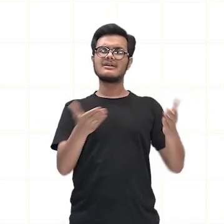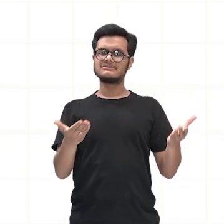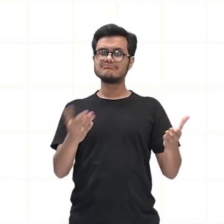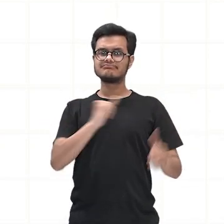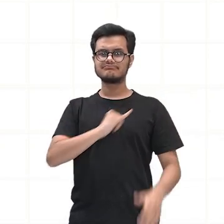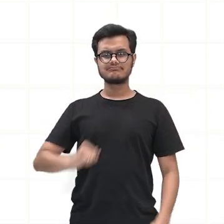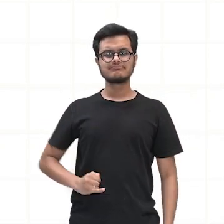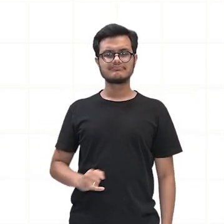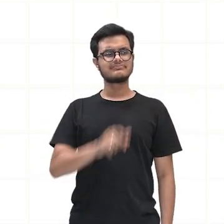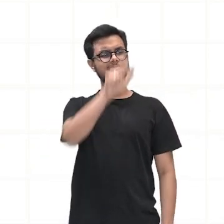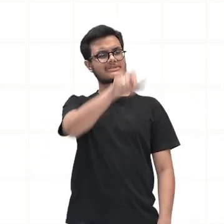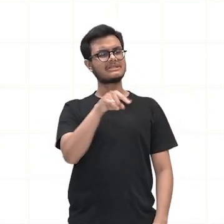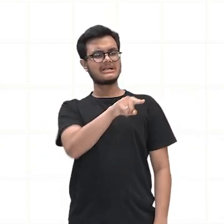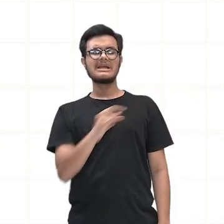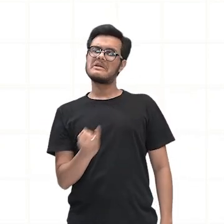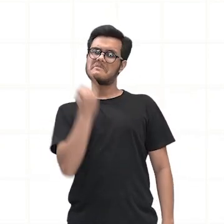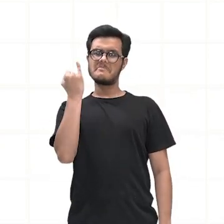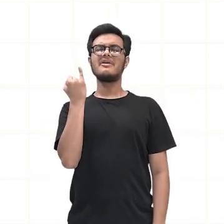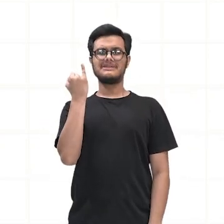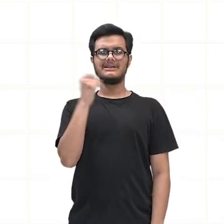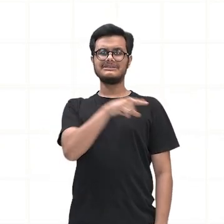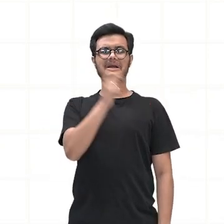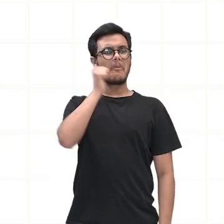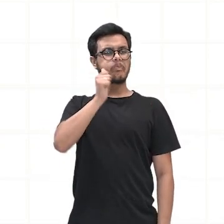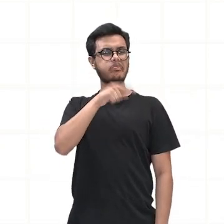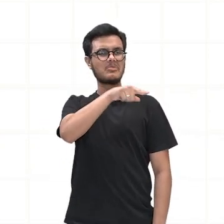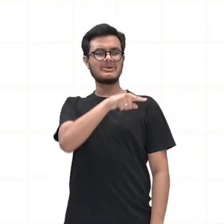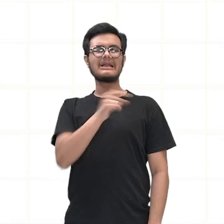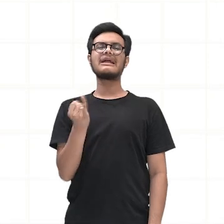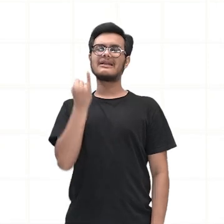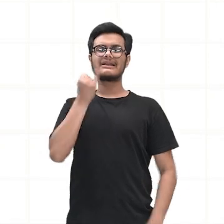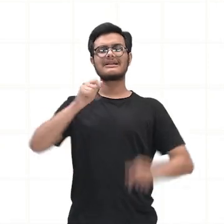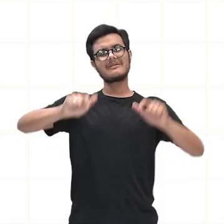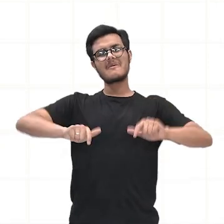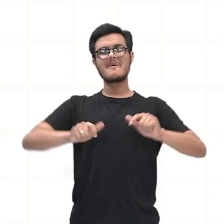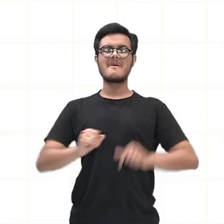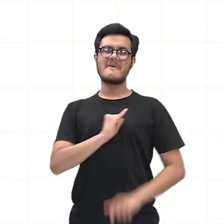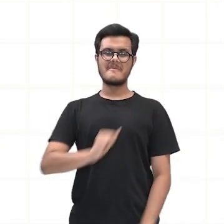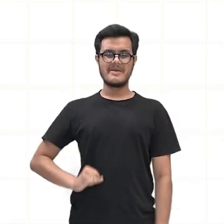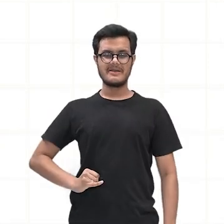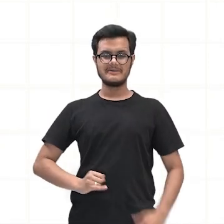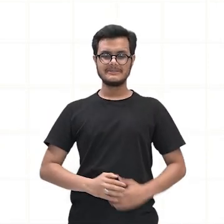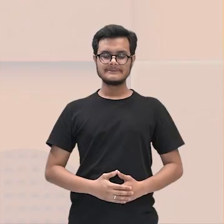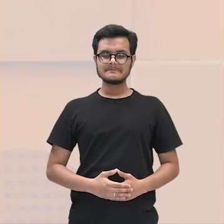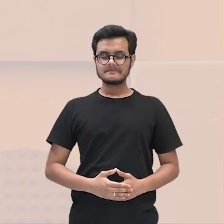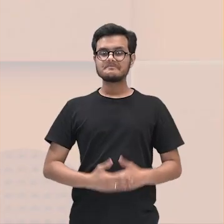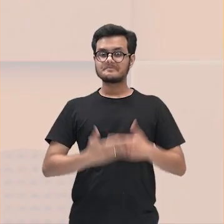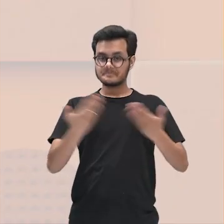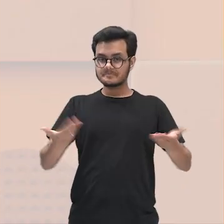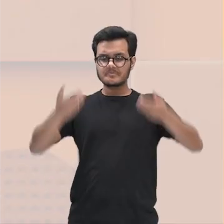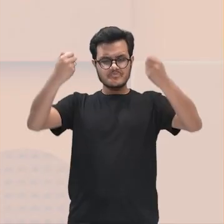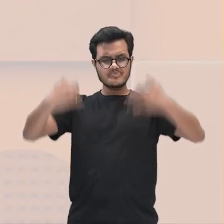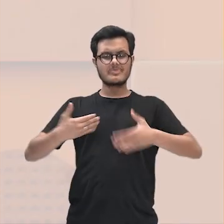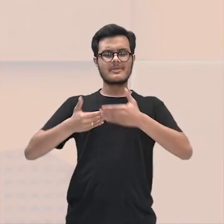ter uma ideia da figura da mulher dentro do Império, tá? Continuando, olha